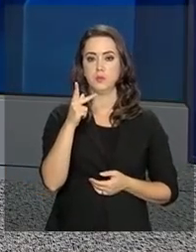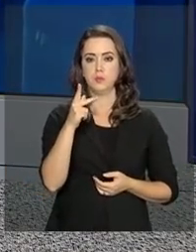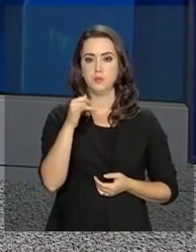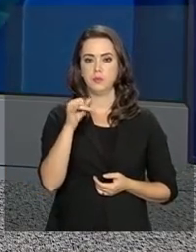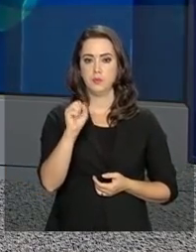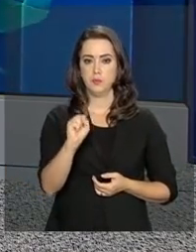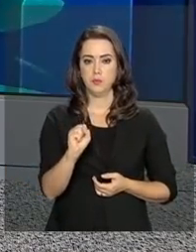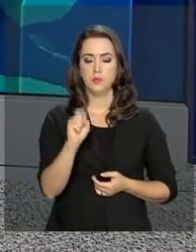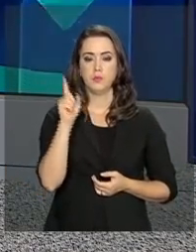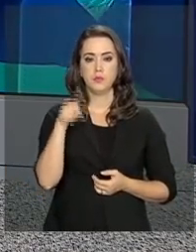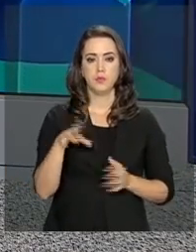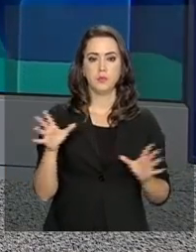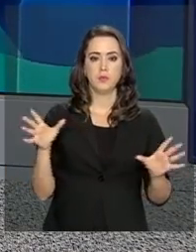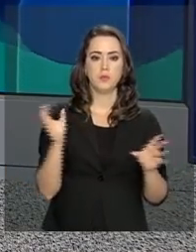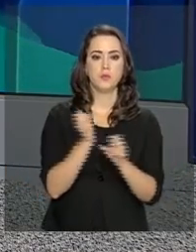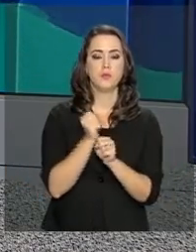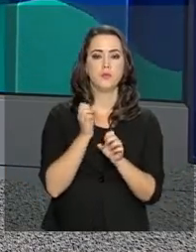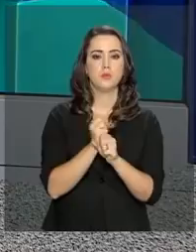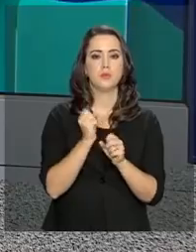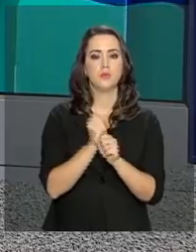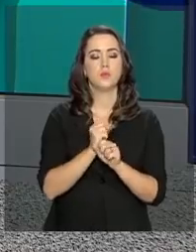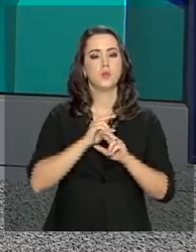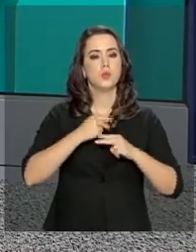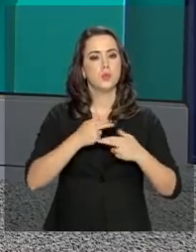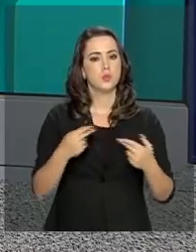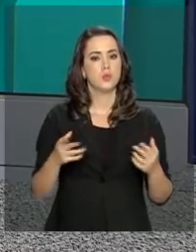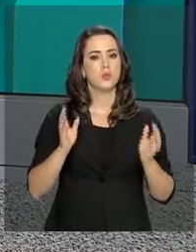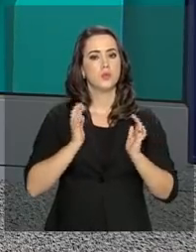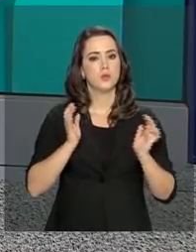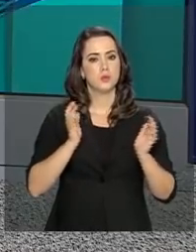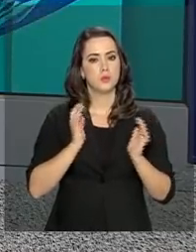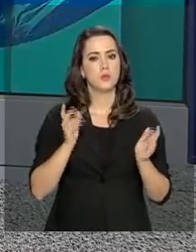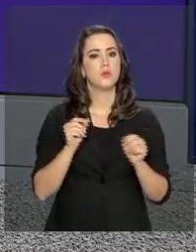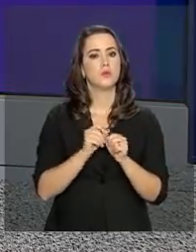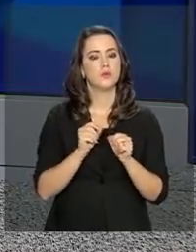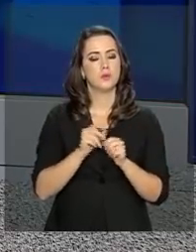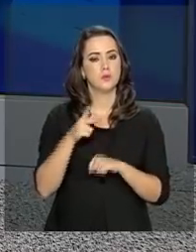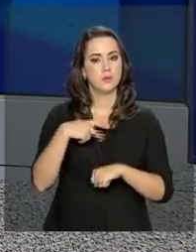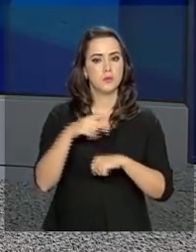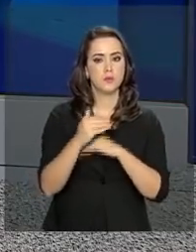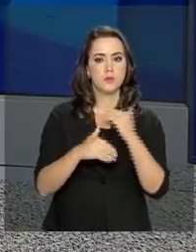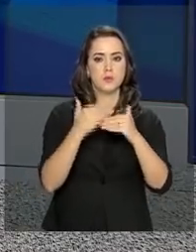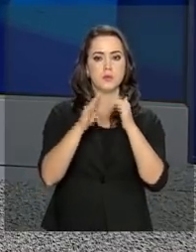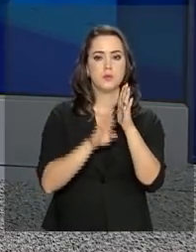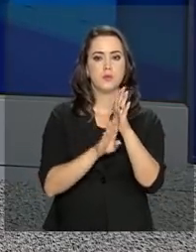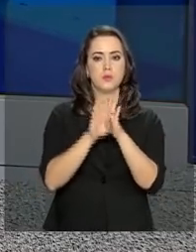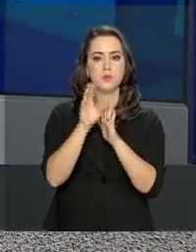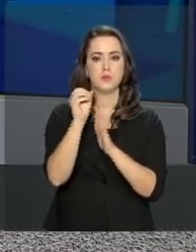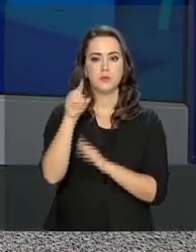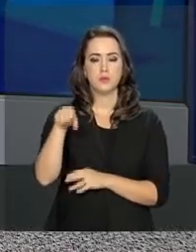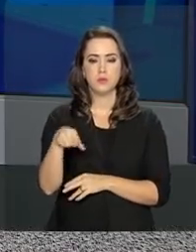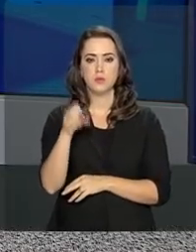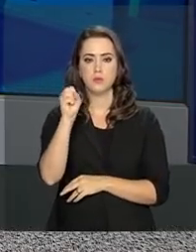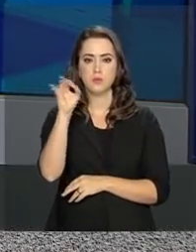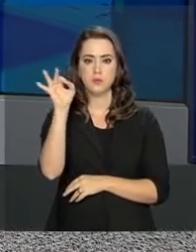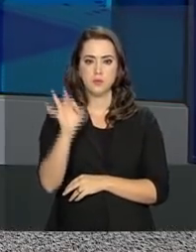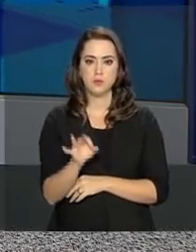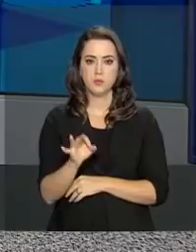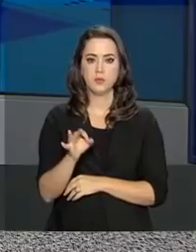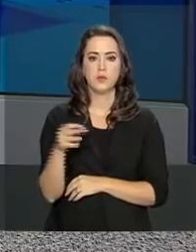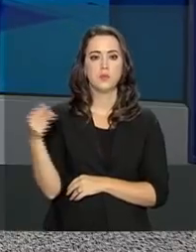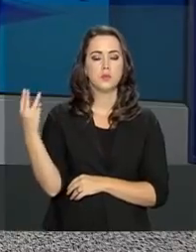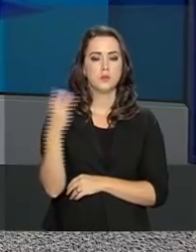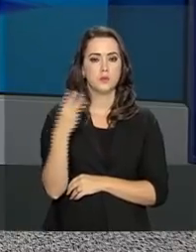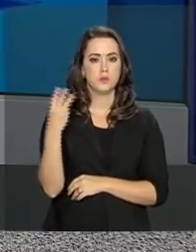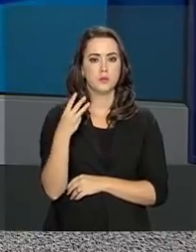produto interno bruto o pib que é a soma de todos os bens e serviços produzidos no país cresceu 0,8 por